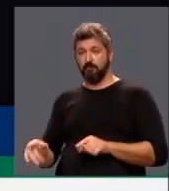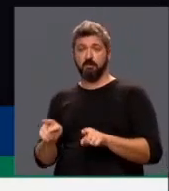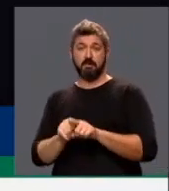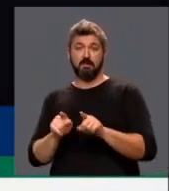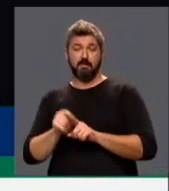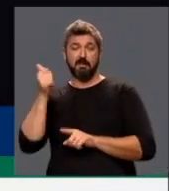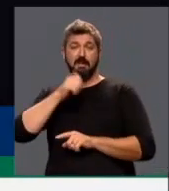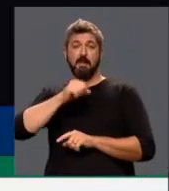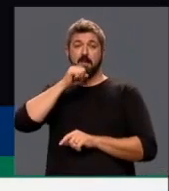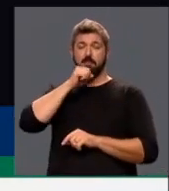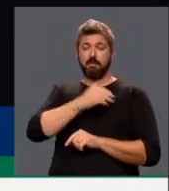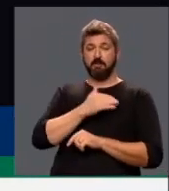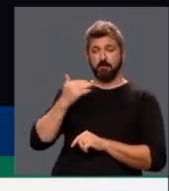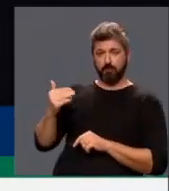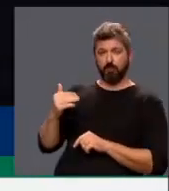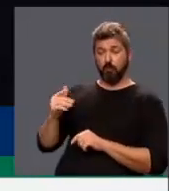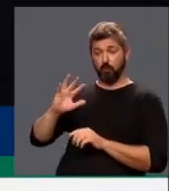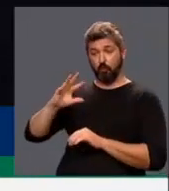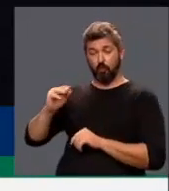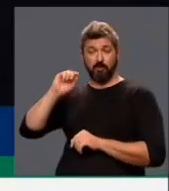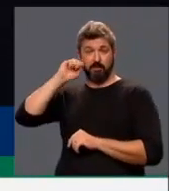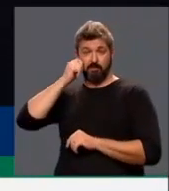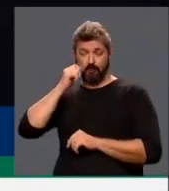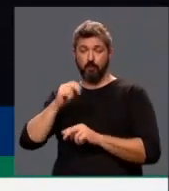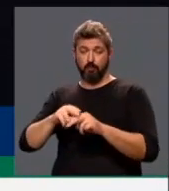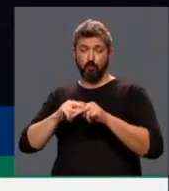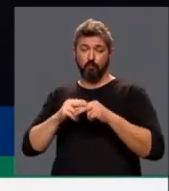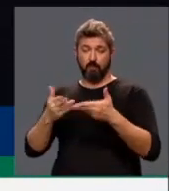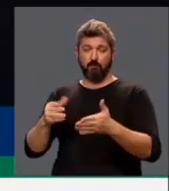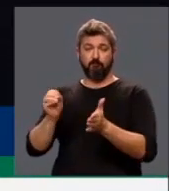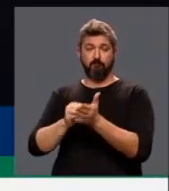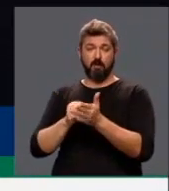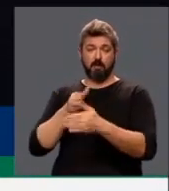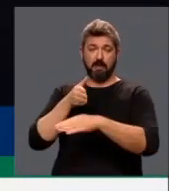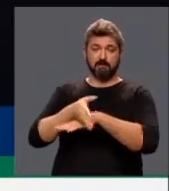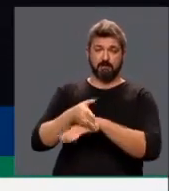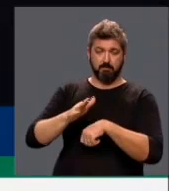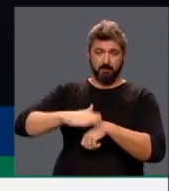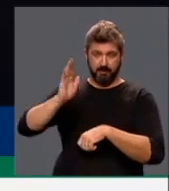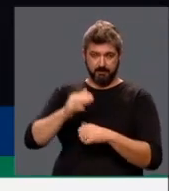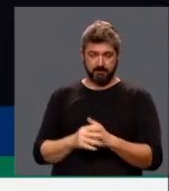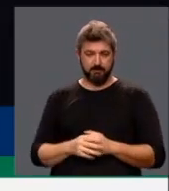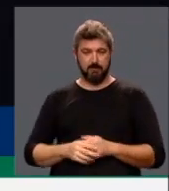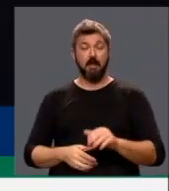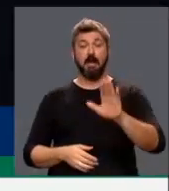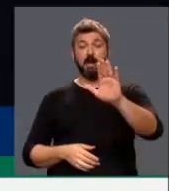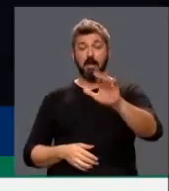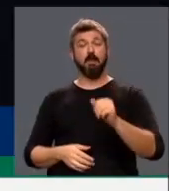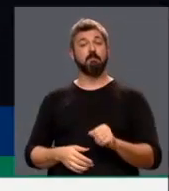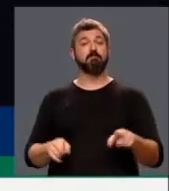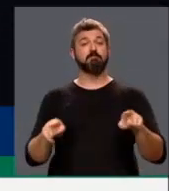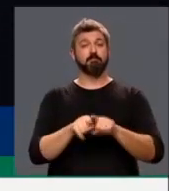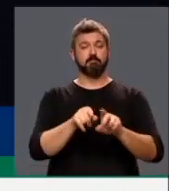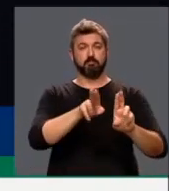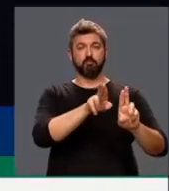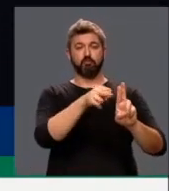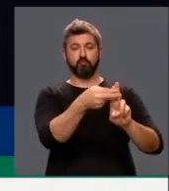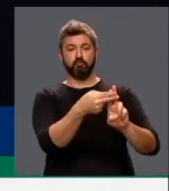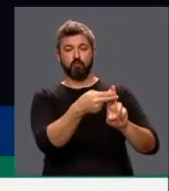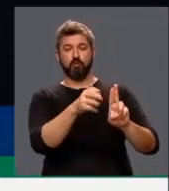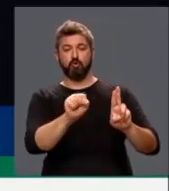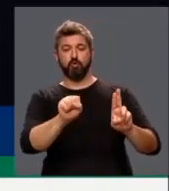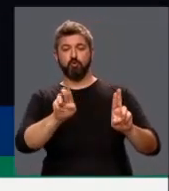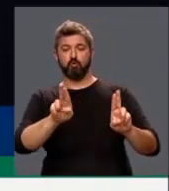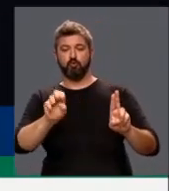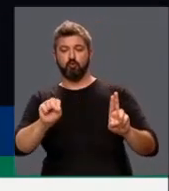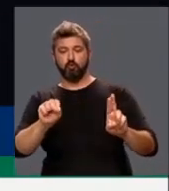população negra, né? Então, toda essa falta de acesso. Queria lembrar vocês também, o seguinte, a gente defende muito o SUS, defende